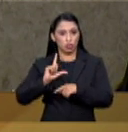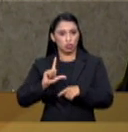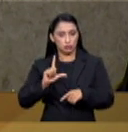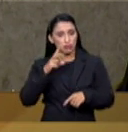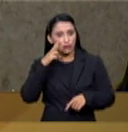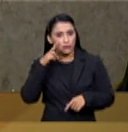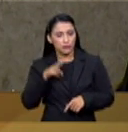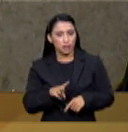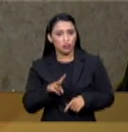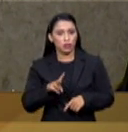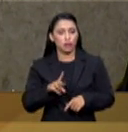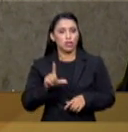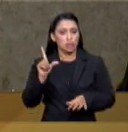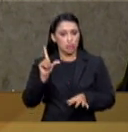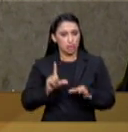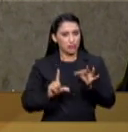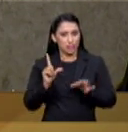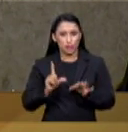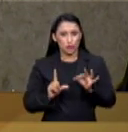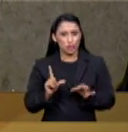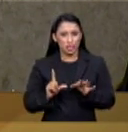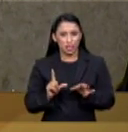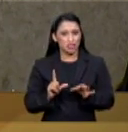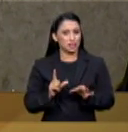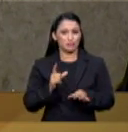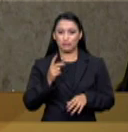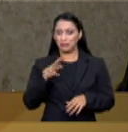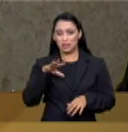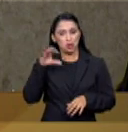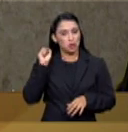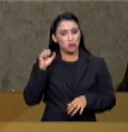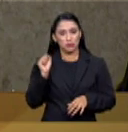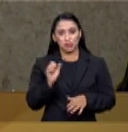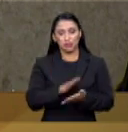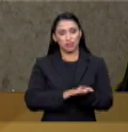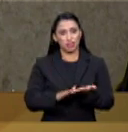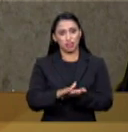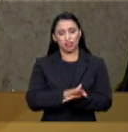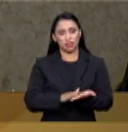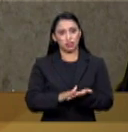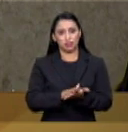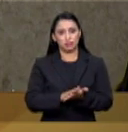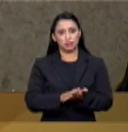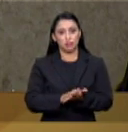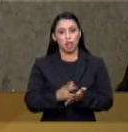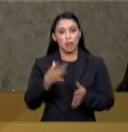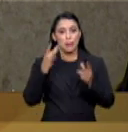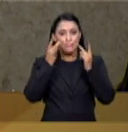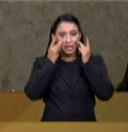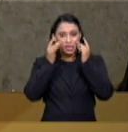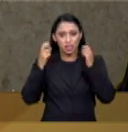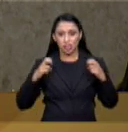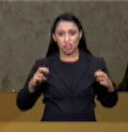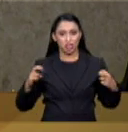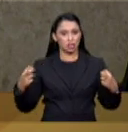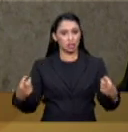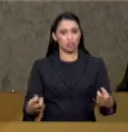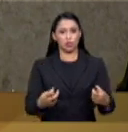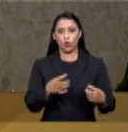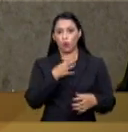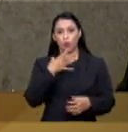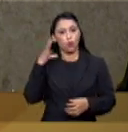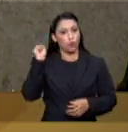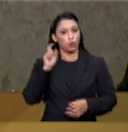onde estamos, eu, a vice-presidente, ministra Rosa Weber, ministra Carmen Lúcia, ministro Alexandre, nós não estamos ouvindo. Um